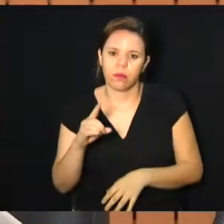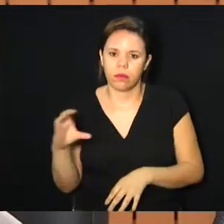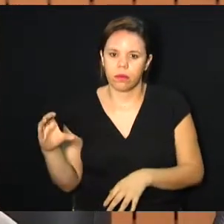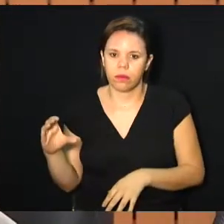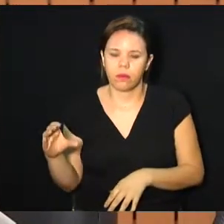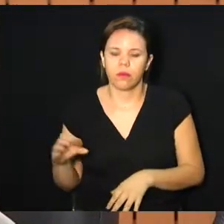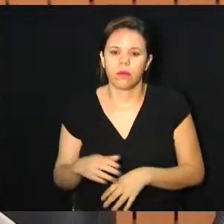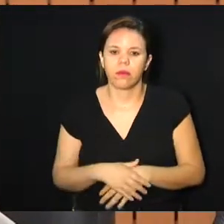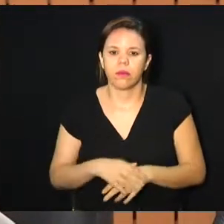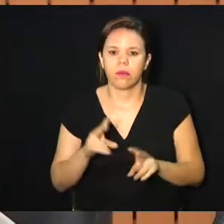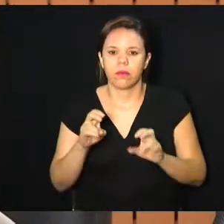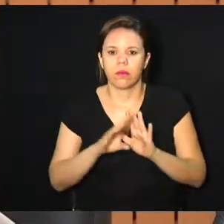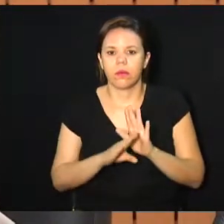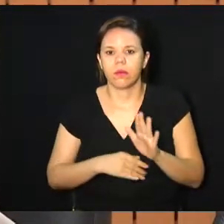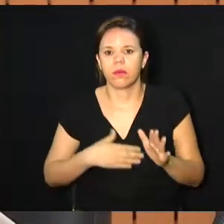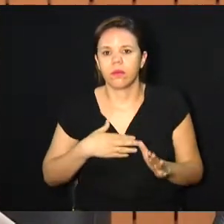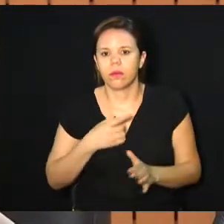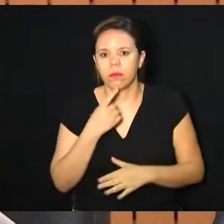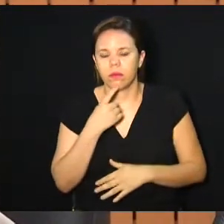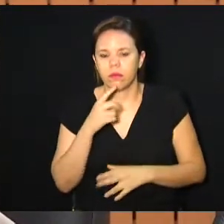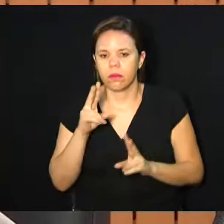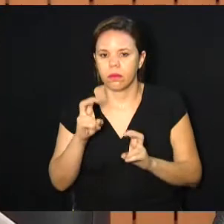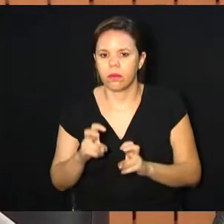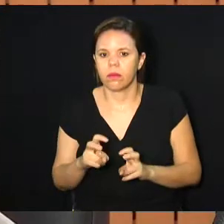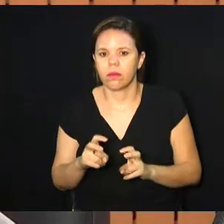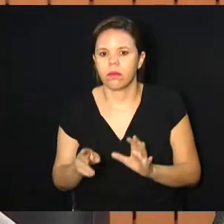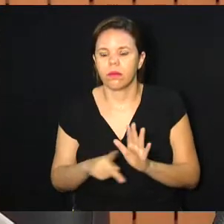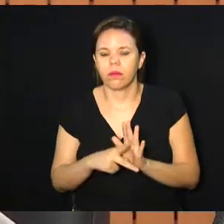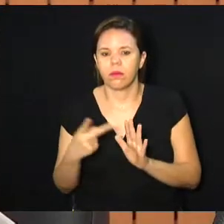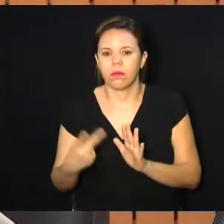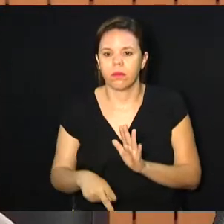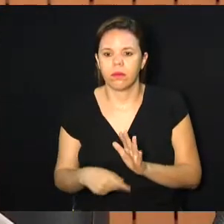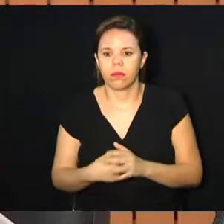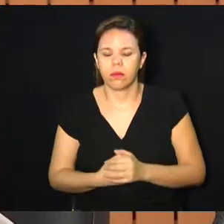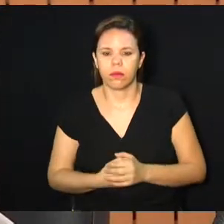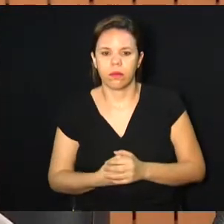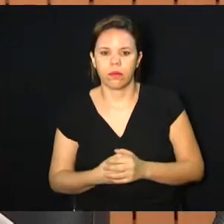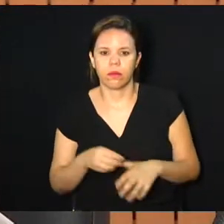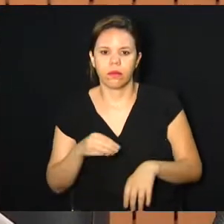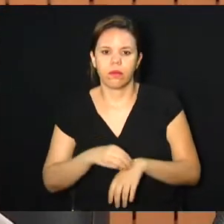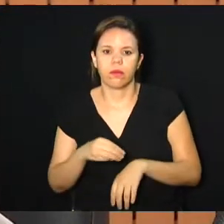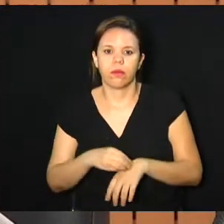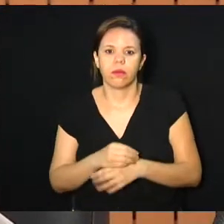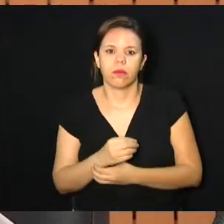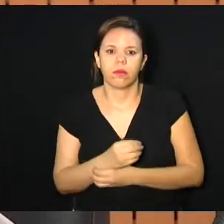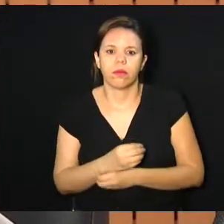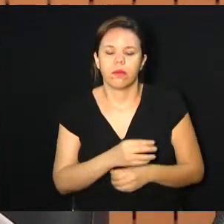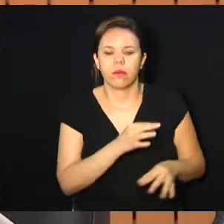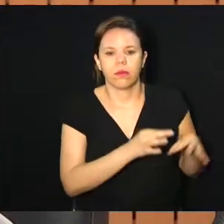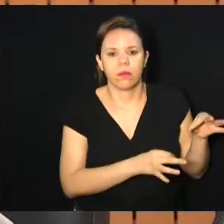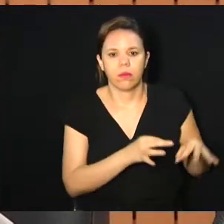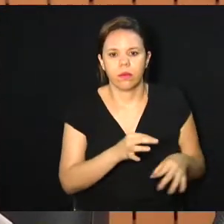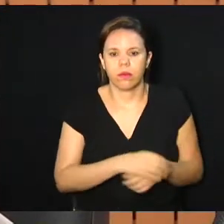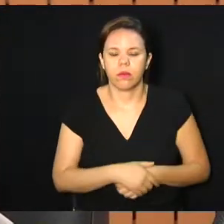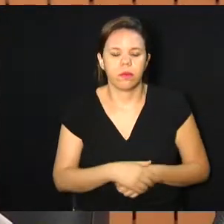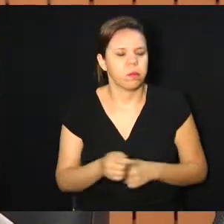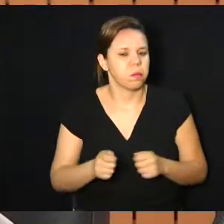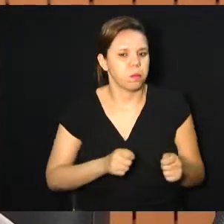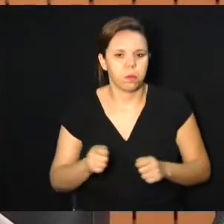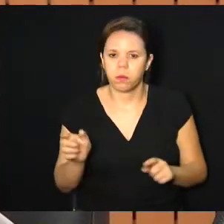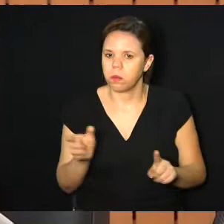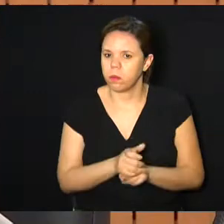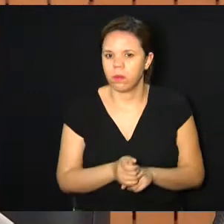Campinas, você vê que é um tema que os próprios membros da Justiça não dominam